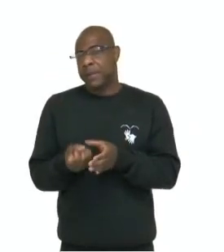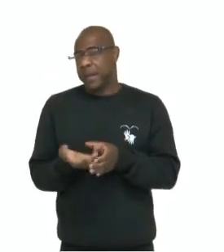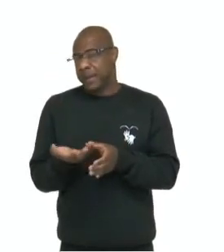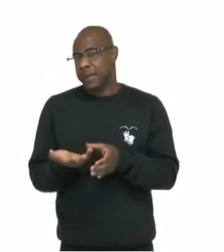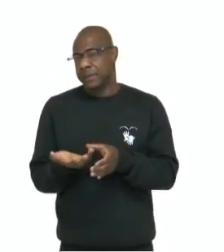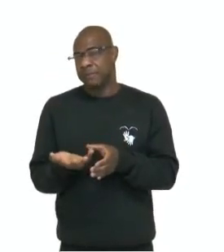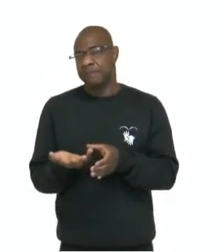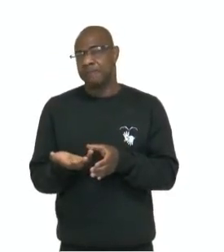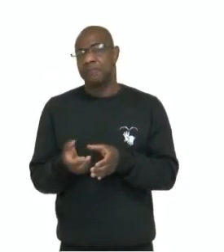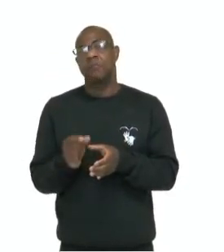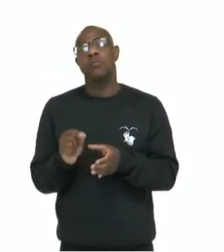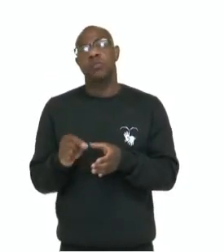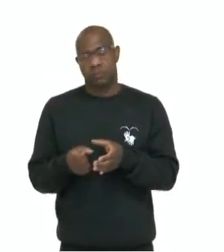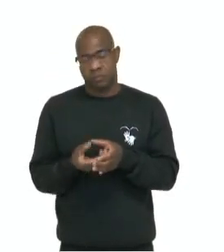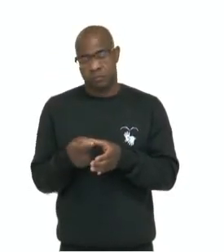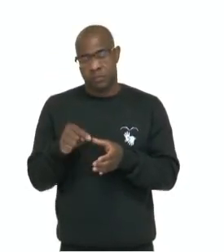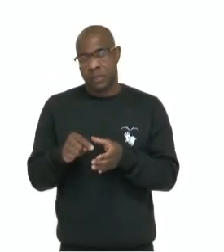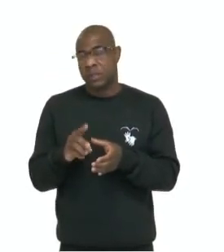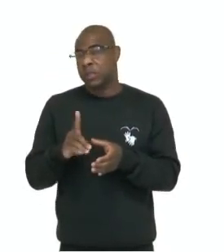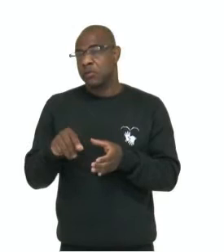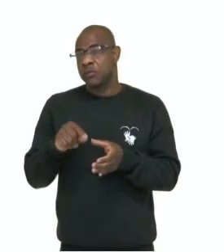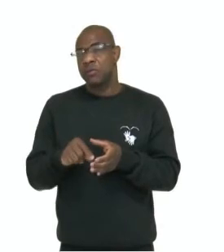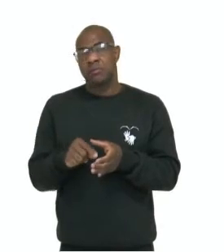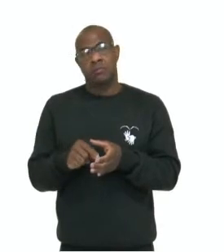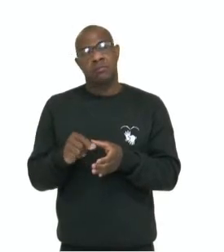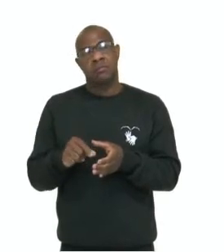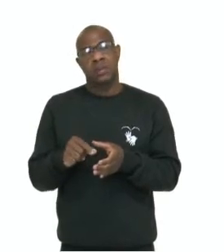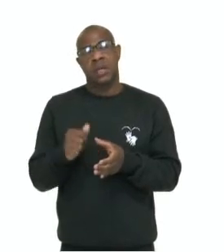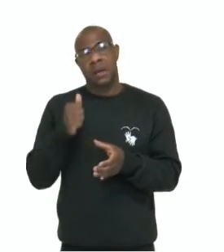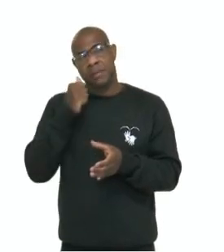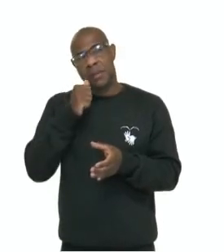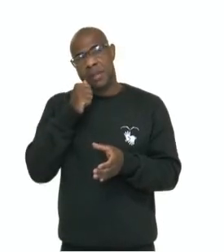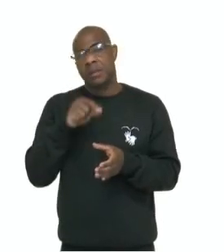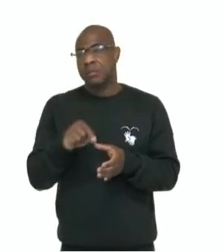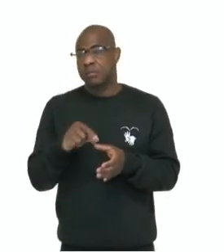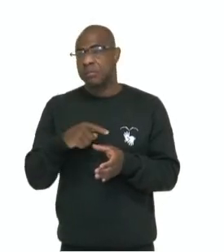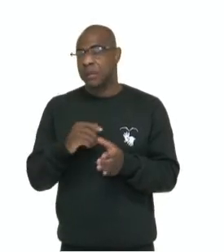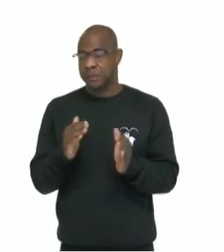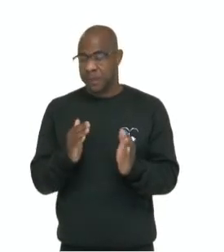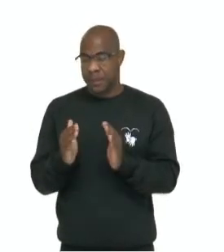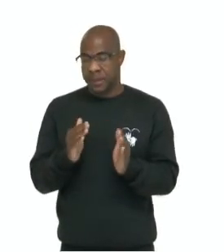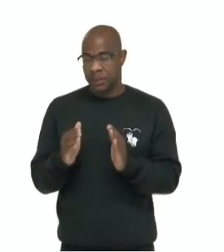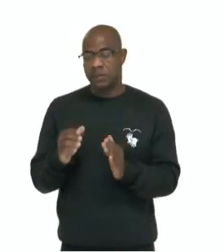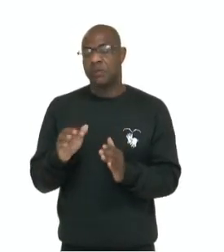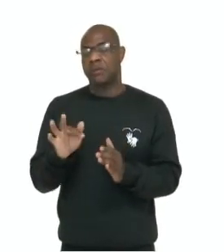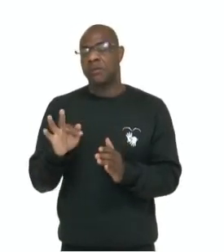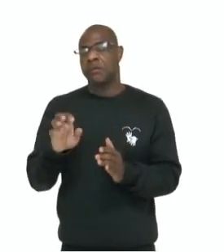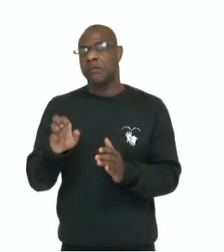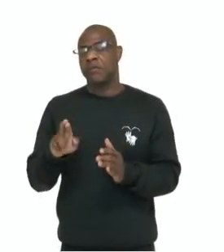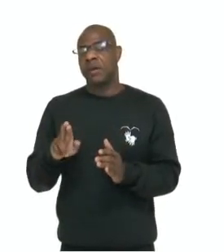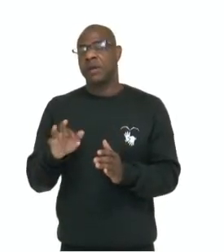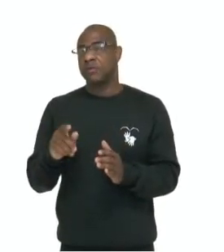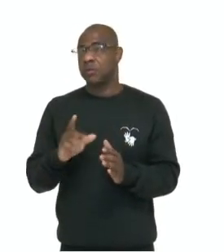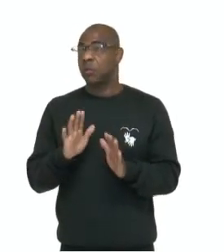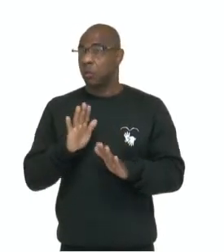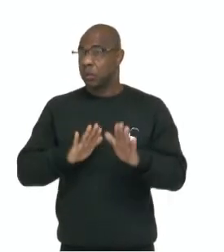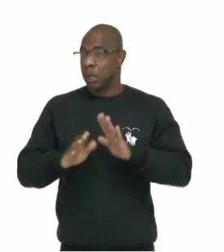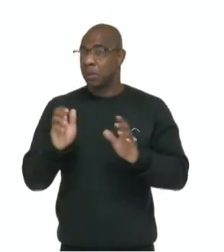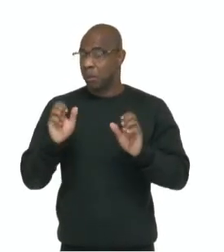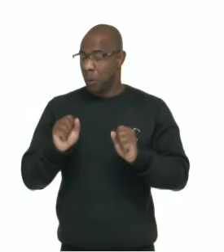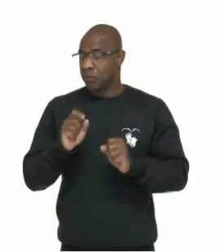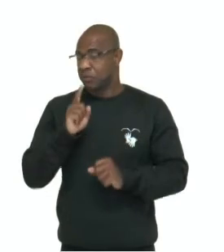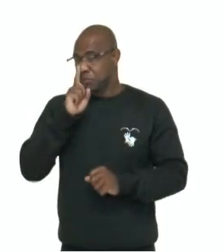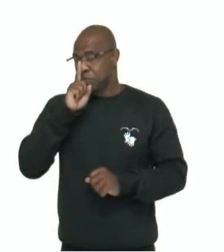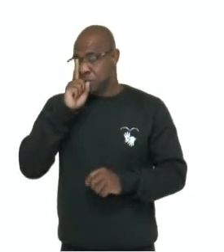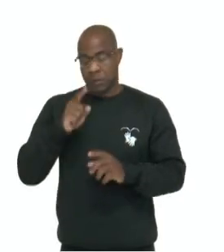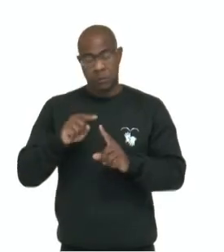uterina. É nesse dia que a mulher ela está no período fértil, mais propensa a engravidar. Então,